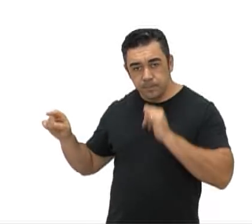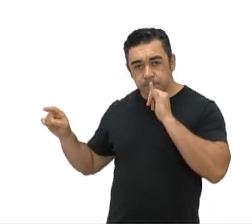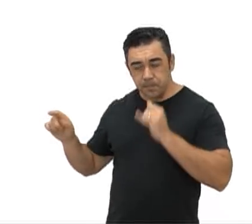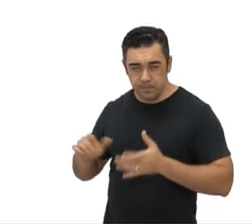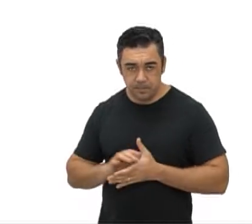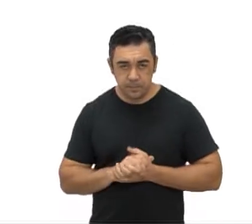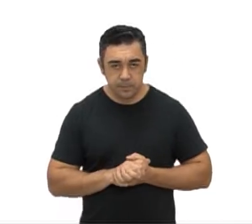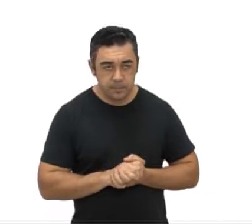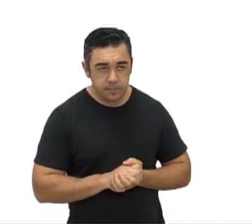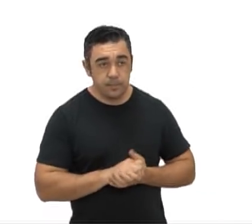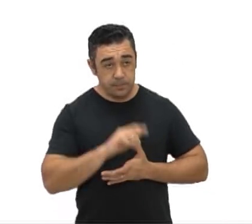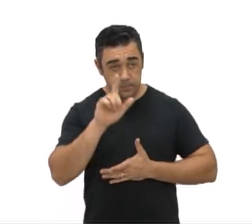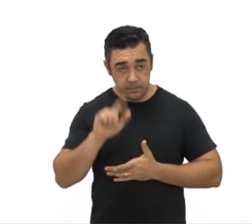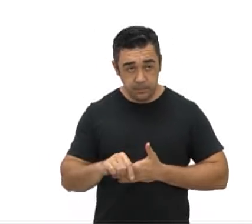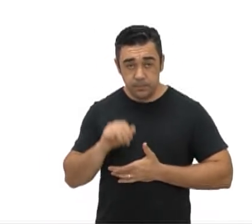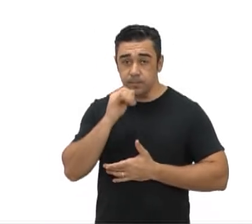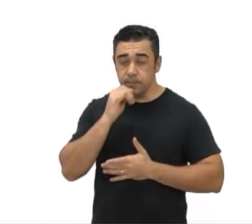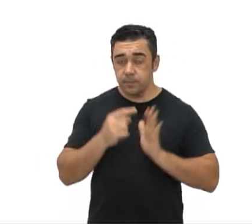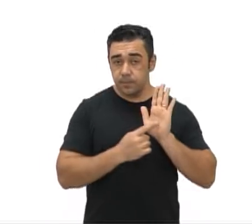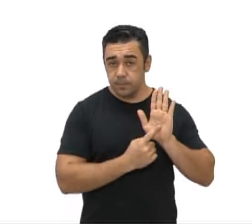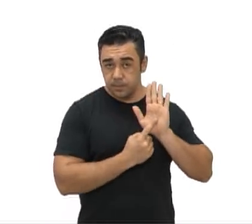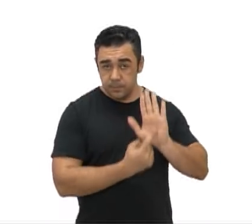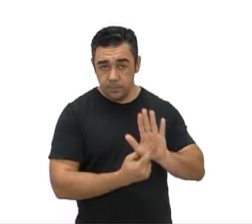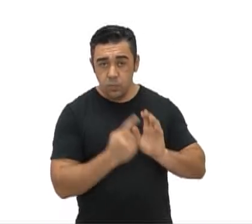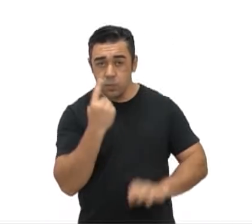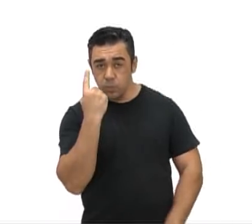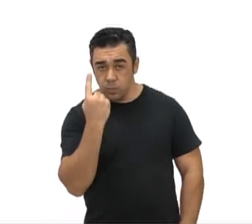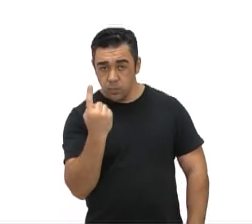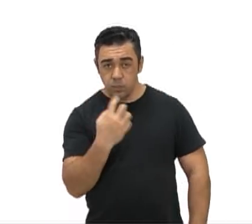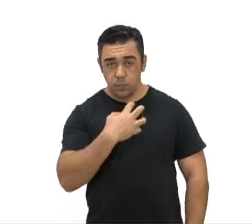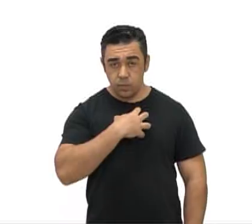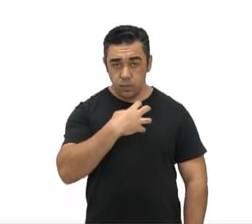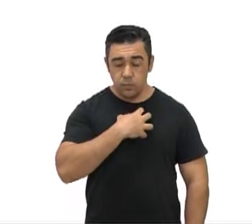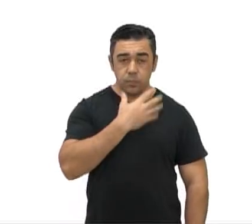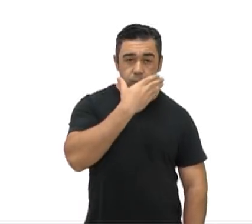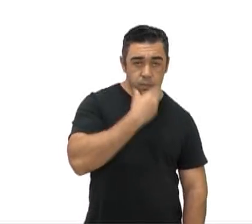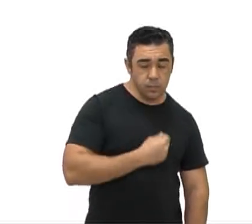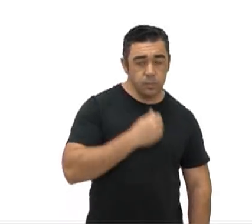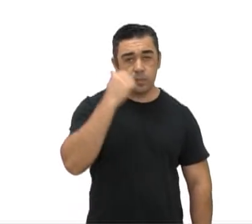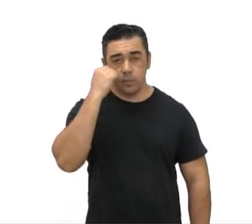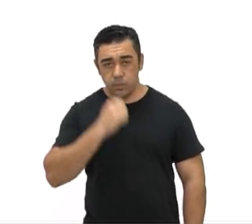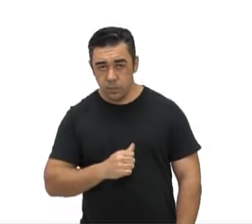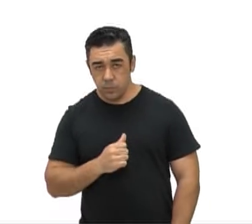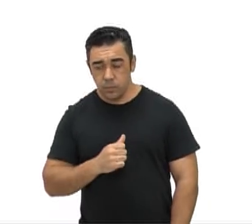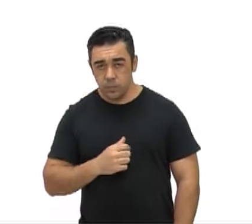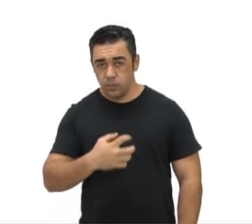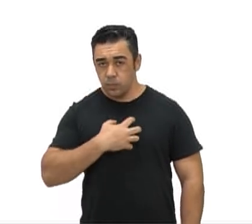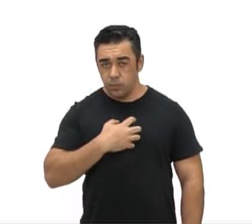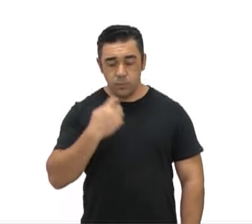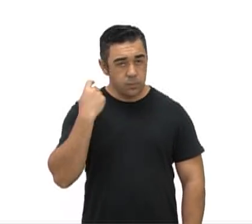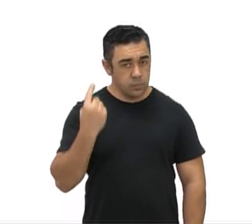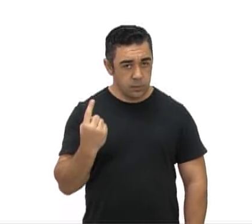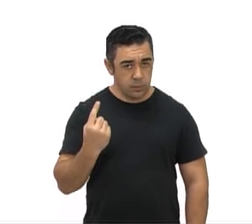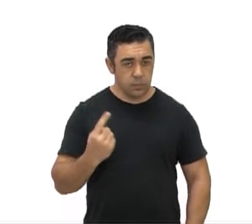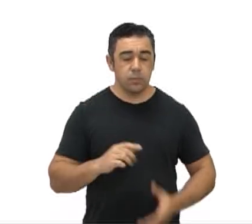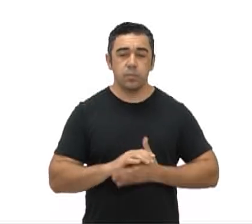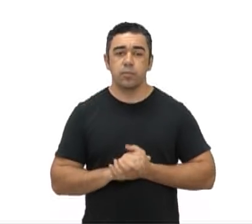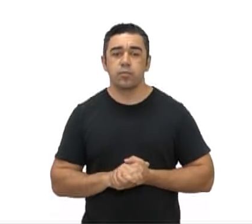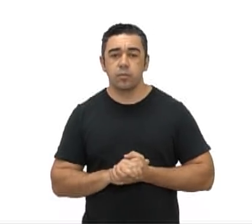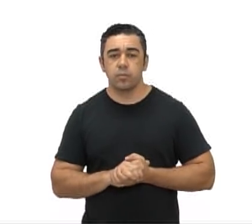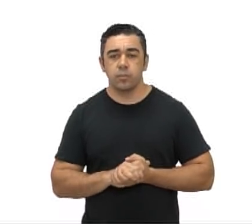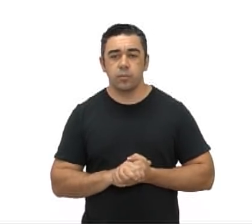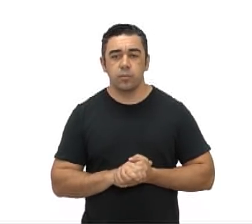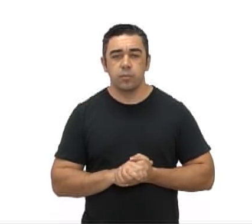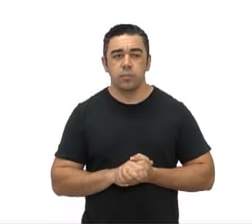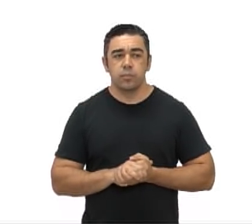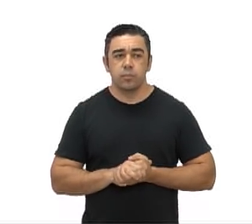lá. São aqueles que apresentam somente uma forma para o gênero masculino e outra para o feminino. Quer dizer, e